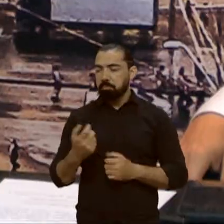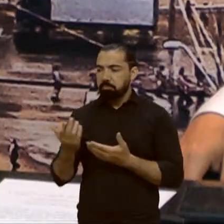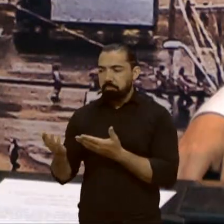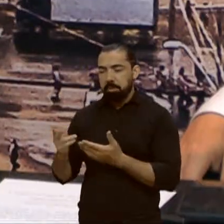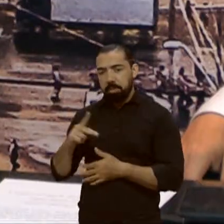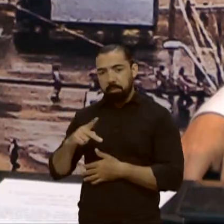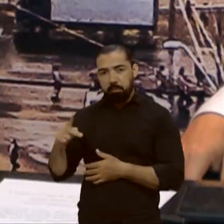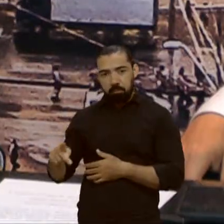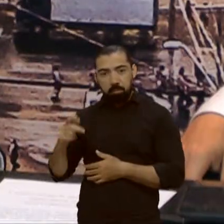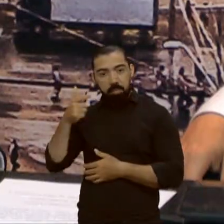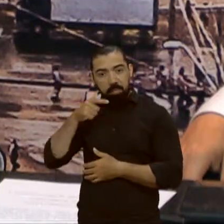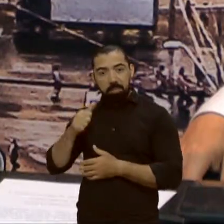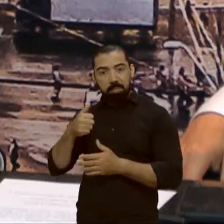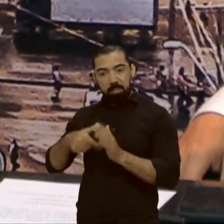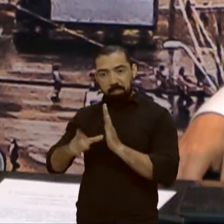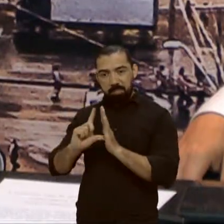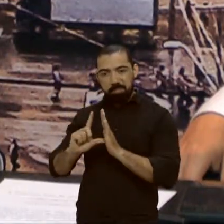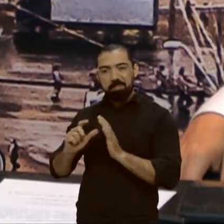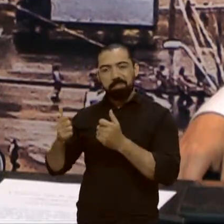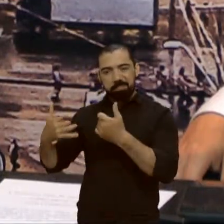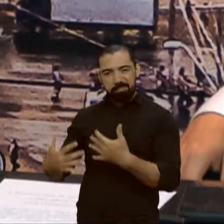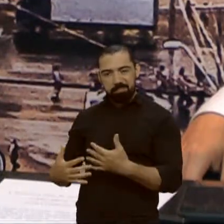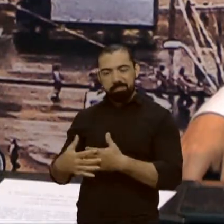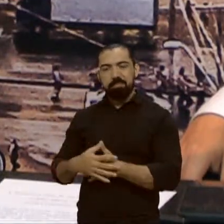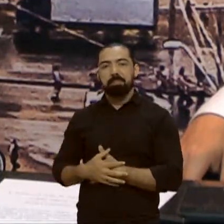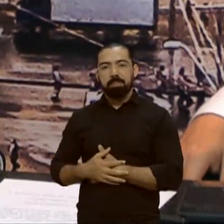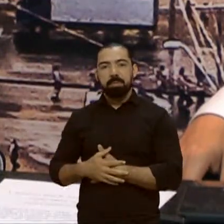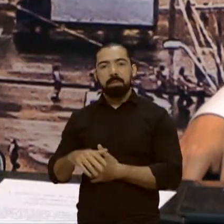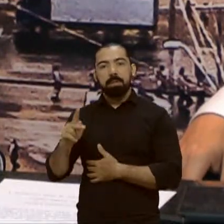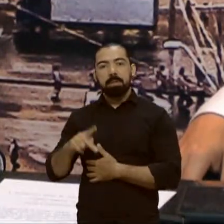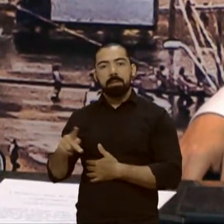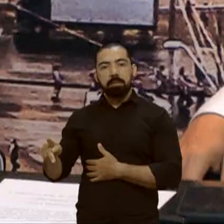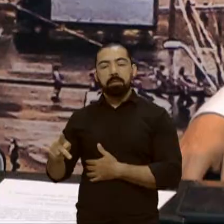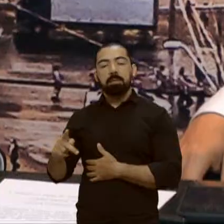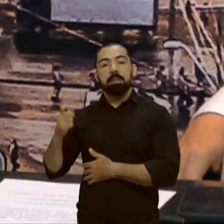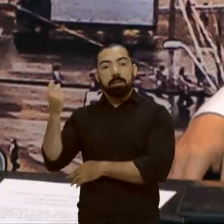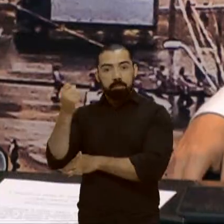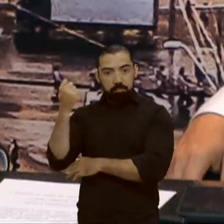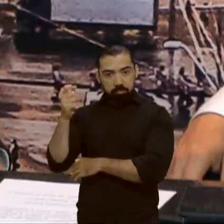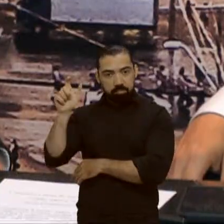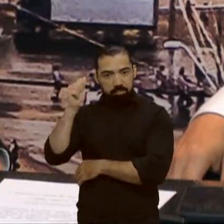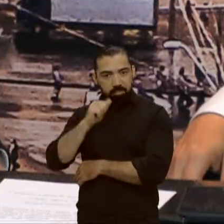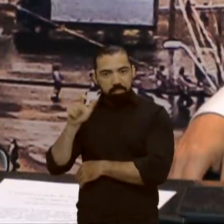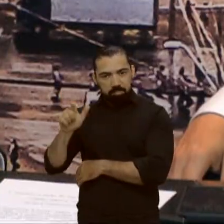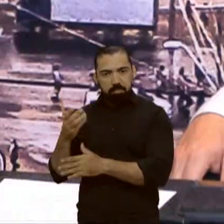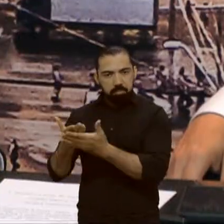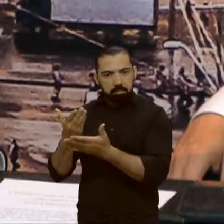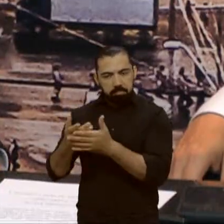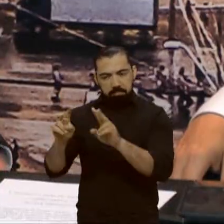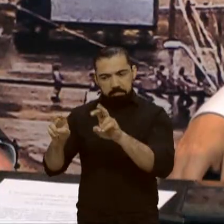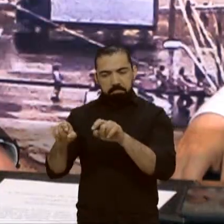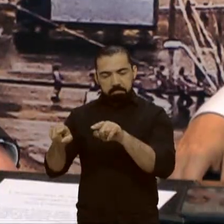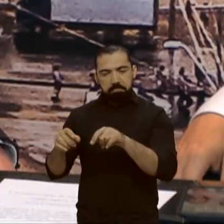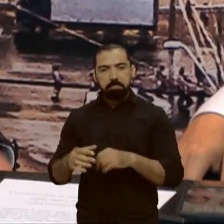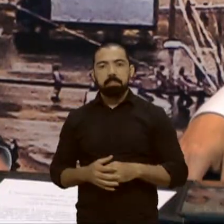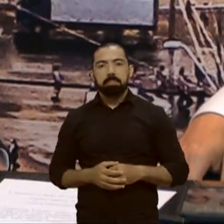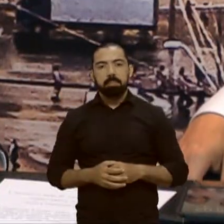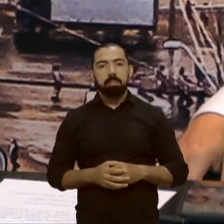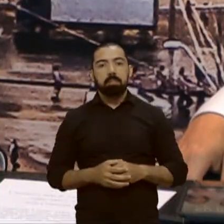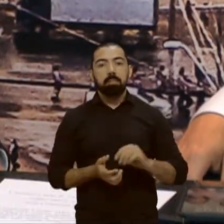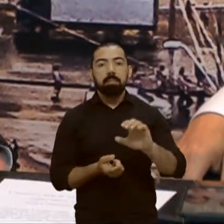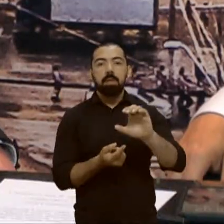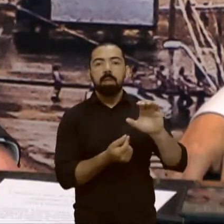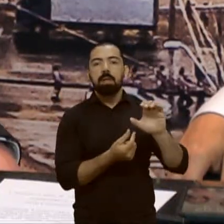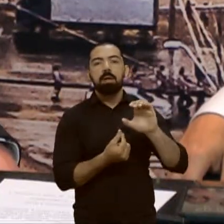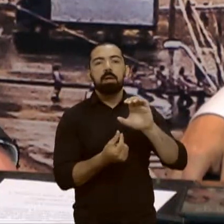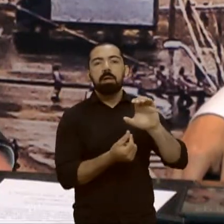Cláudia Lime Marques, que é professora do Rio Grande do Sul, que é estudiosa no assunto, que o consumidor